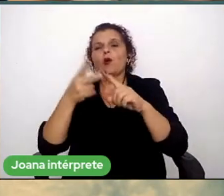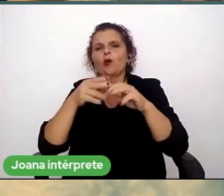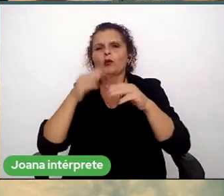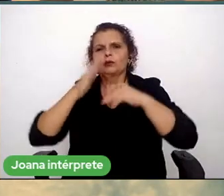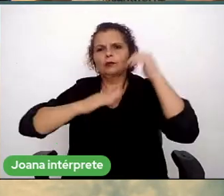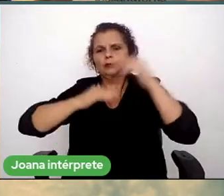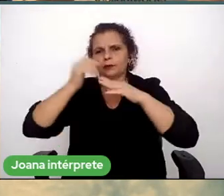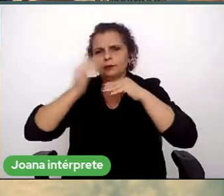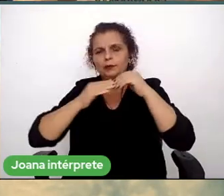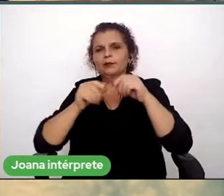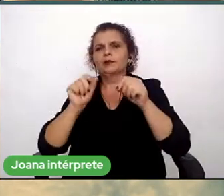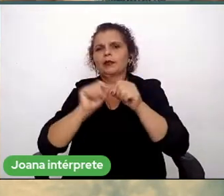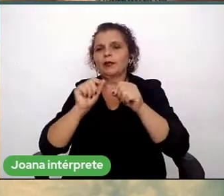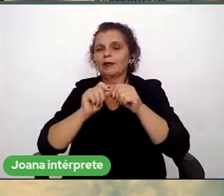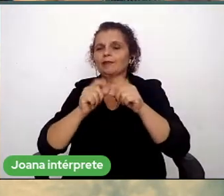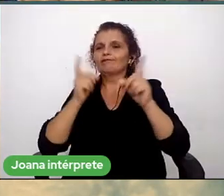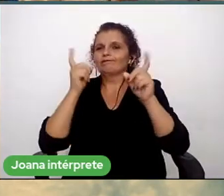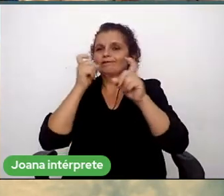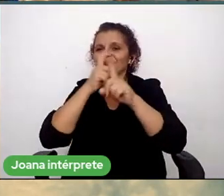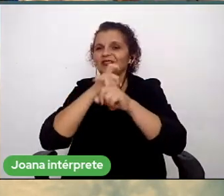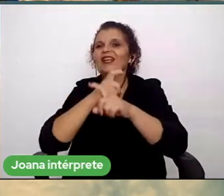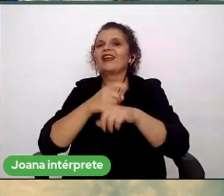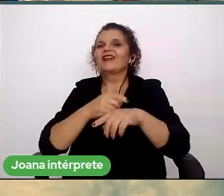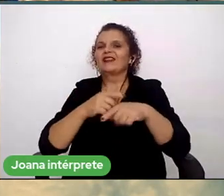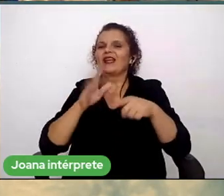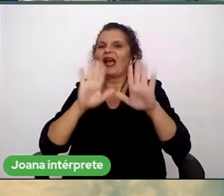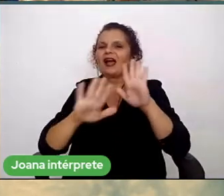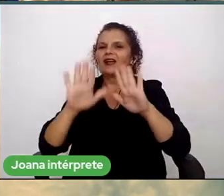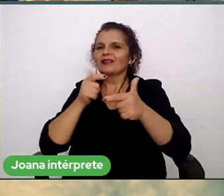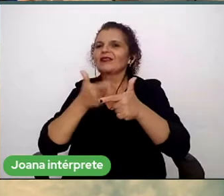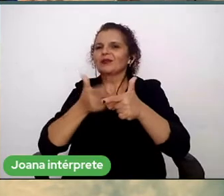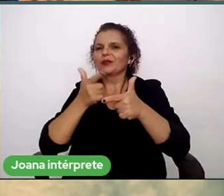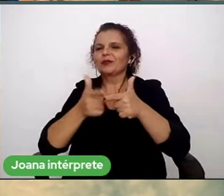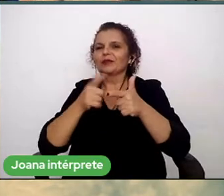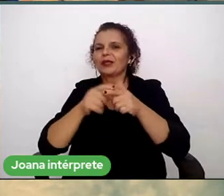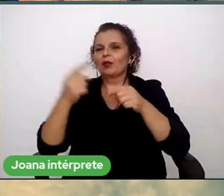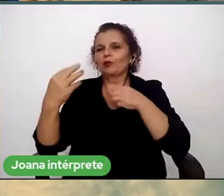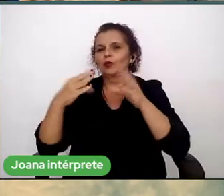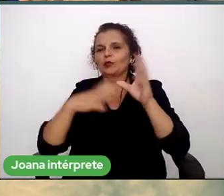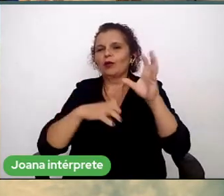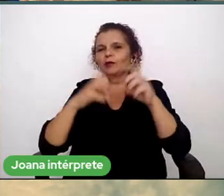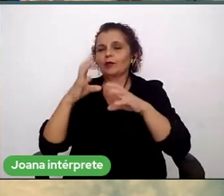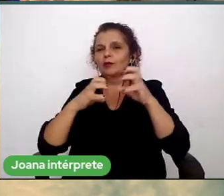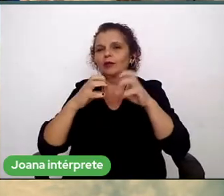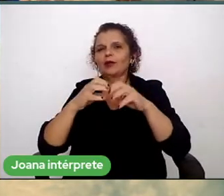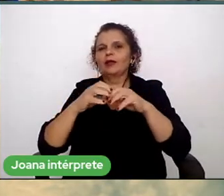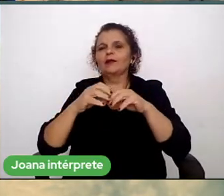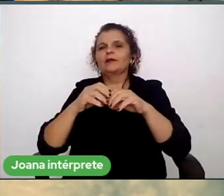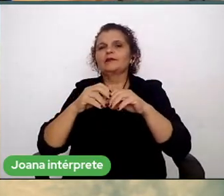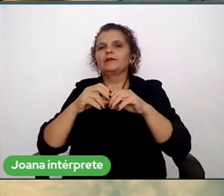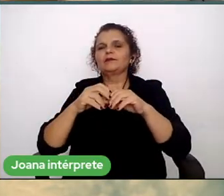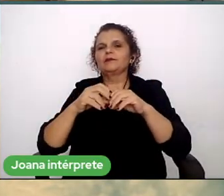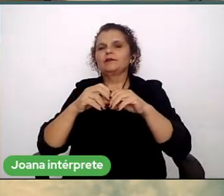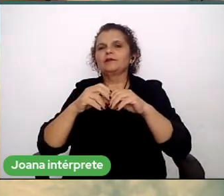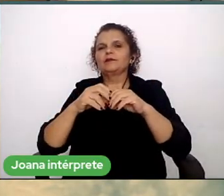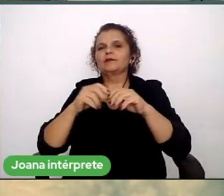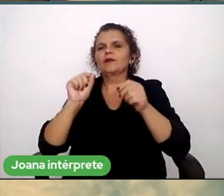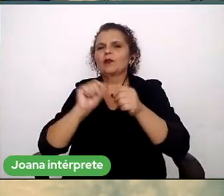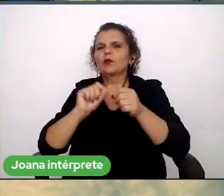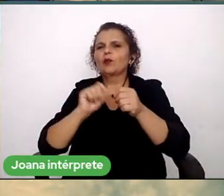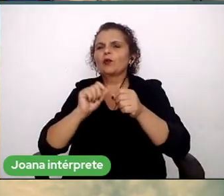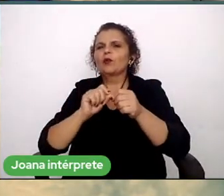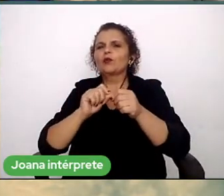já gerou bastante controvérsia aí ainda em alguns círculos de discussão que é o tronco base de vela tá que fazer